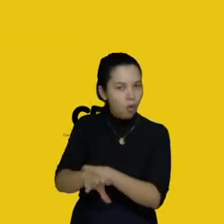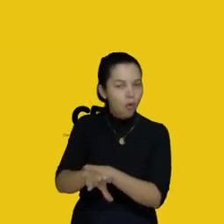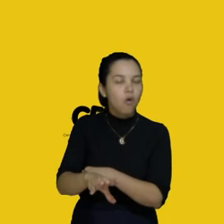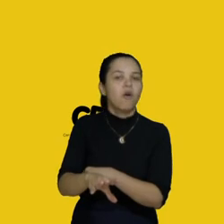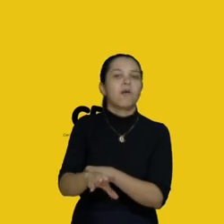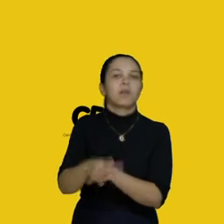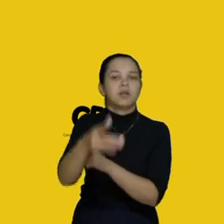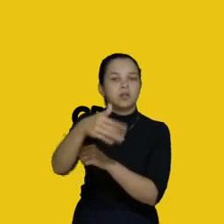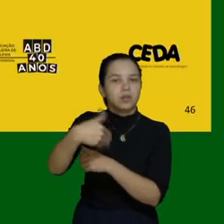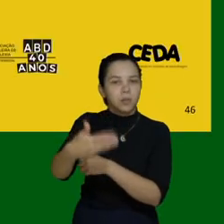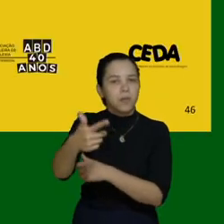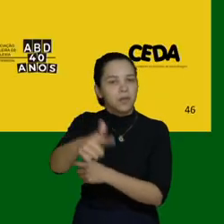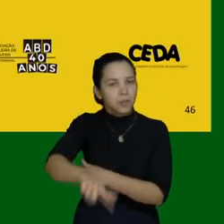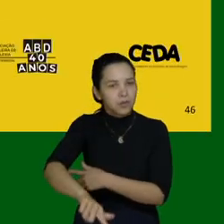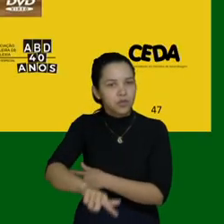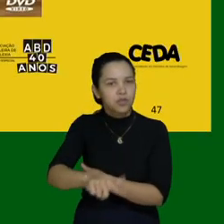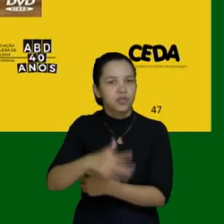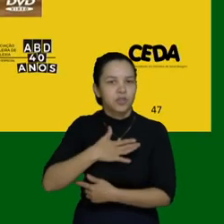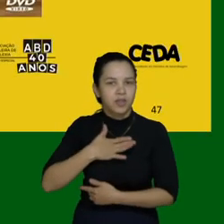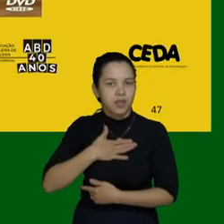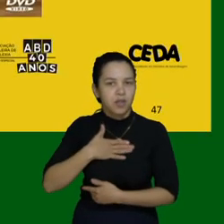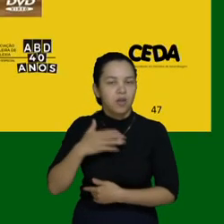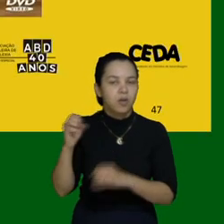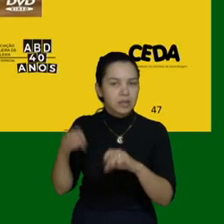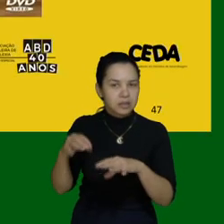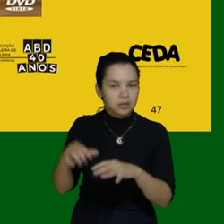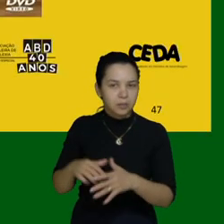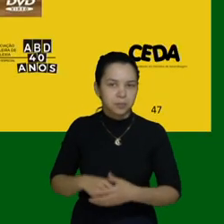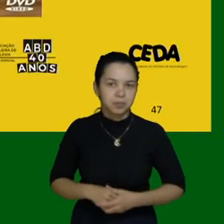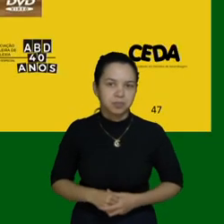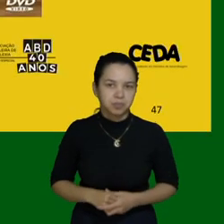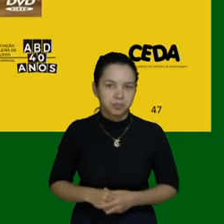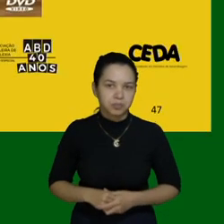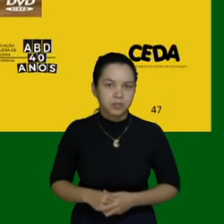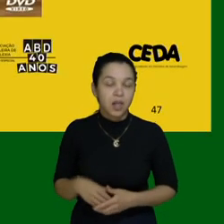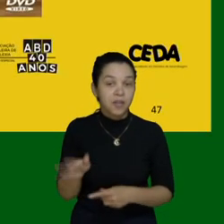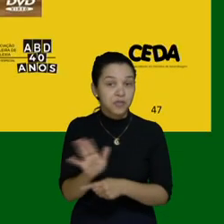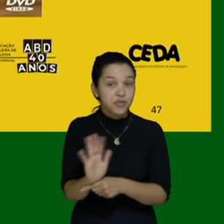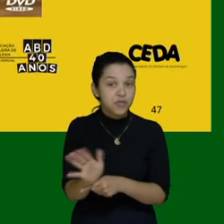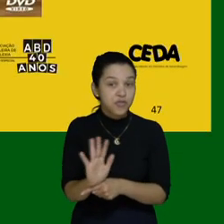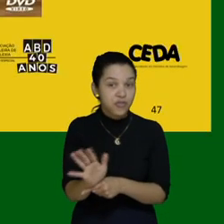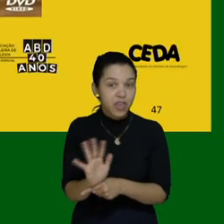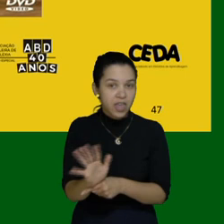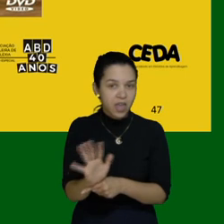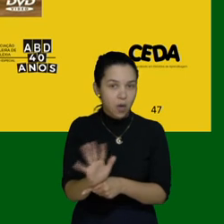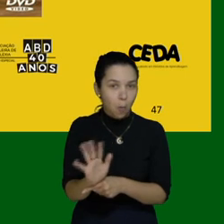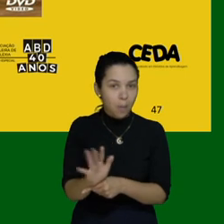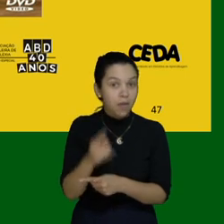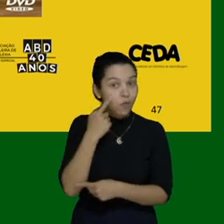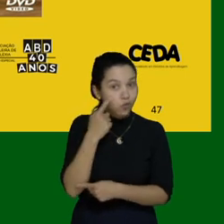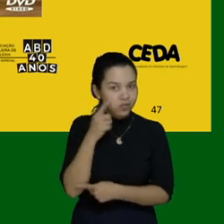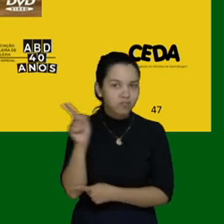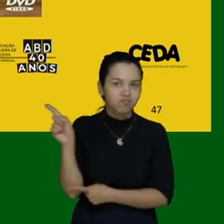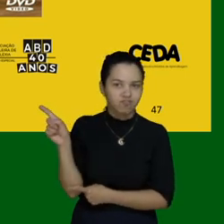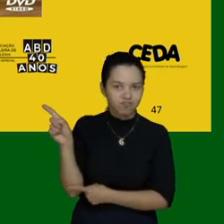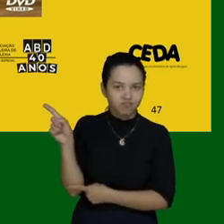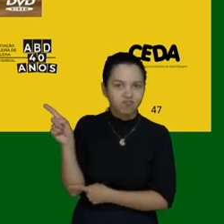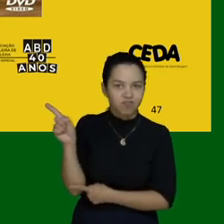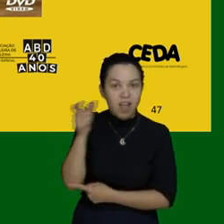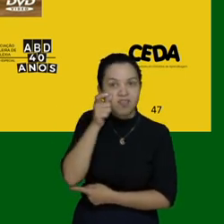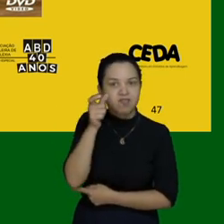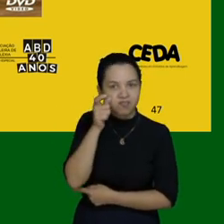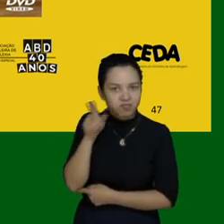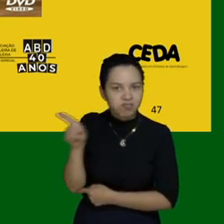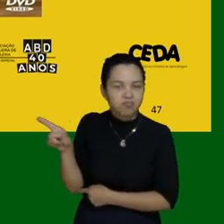repetida aqui em relação à minha aula anterior esse filme assistam é um é